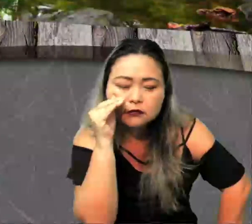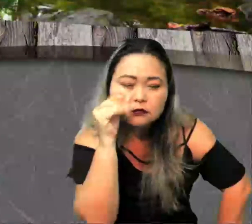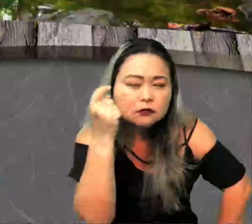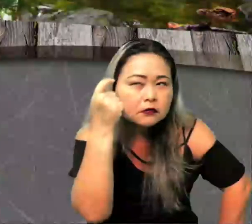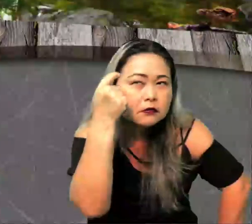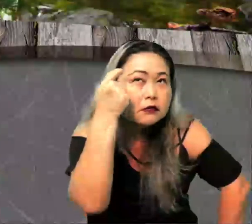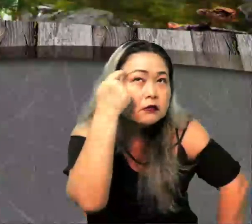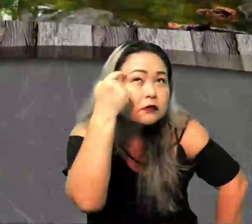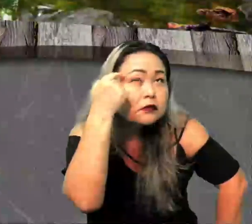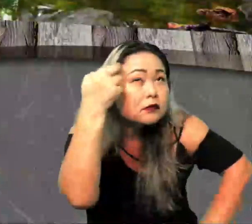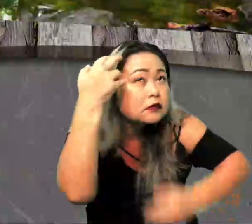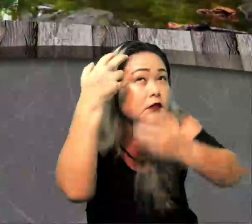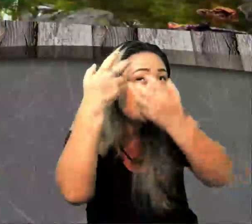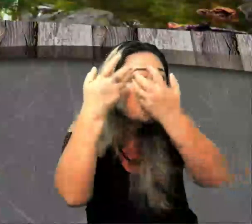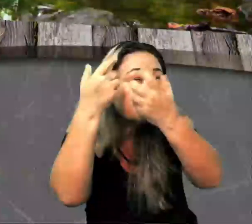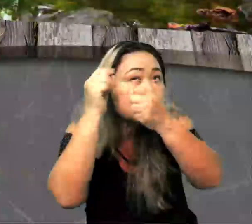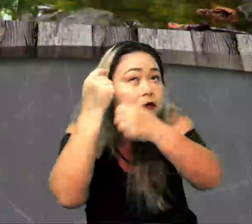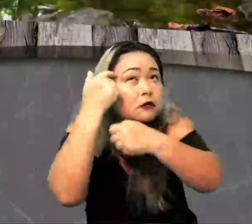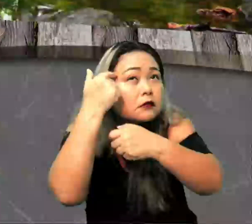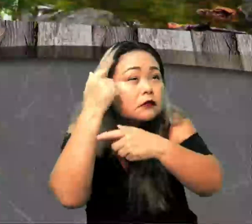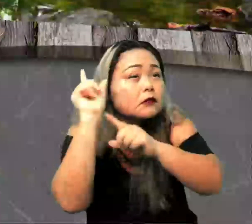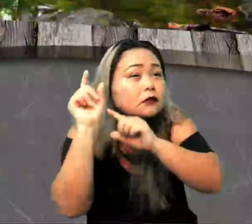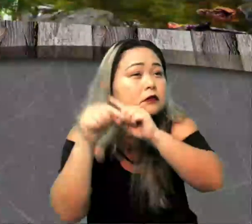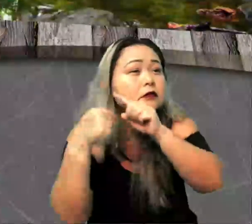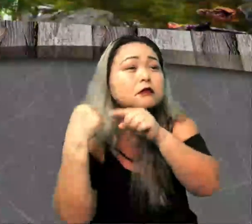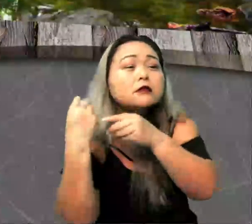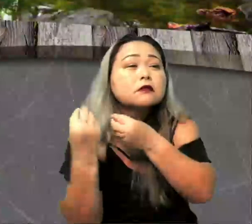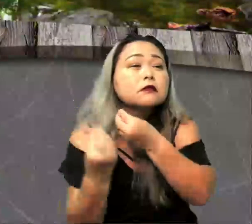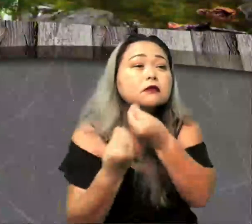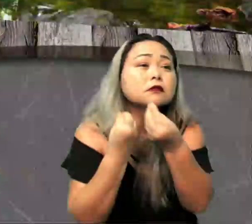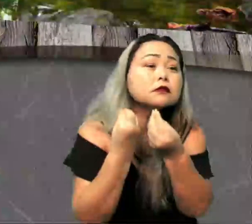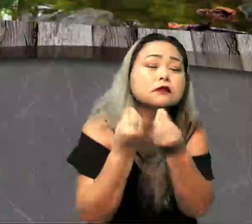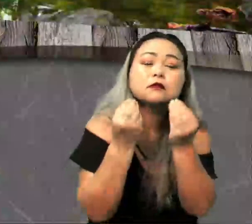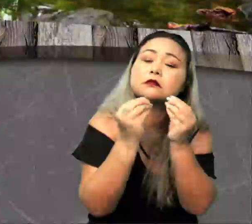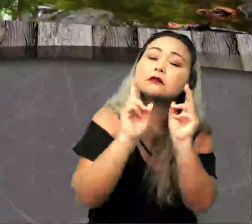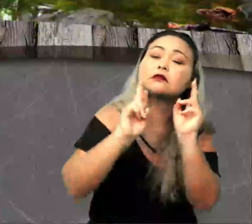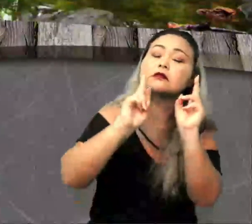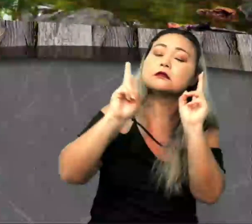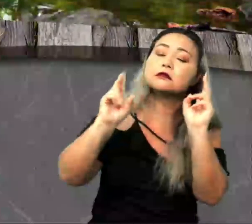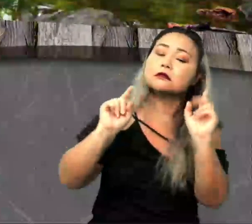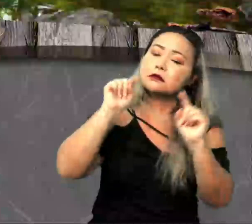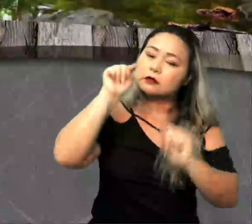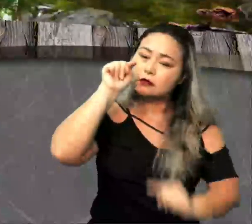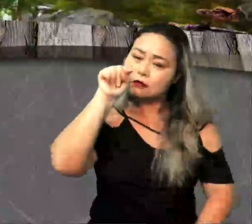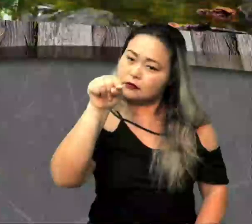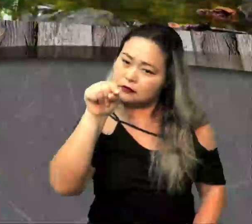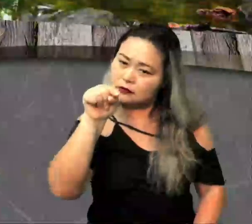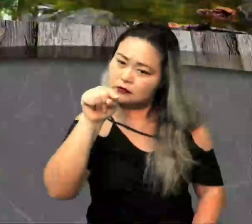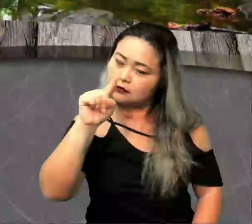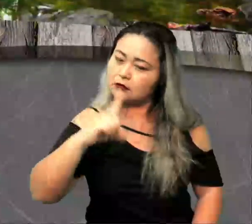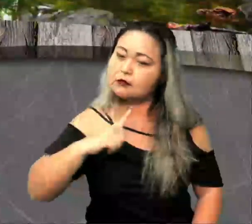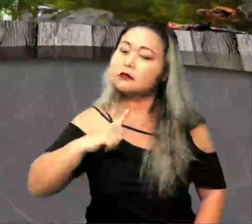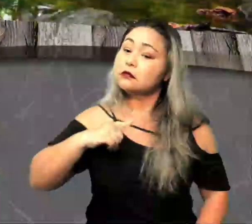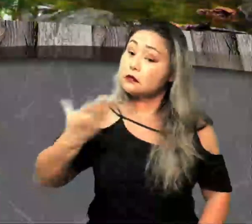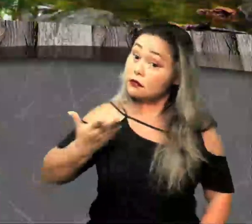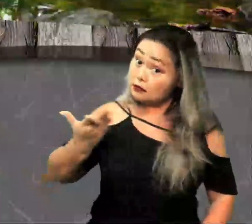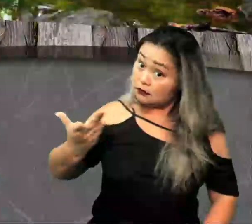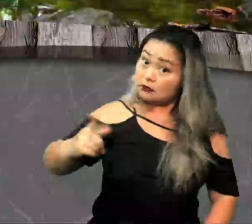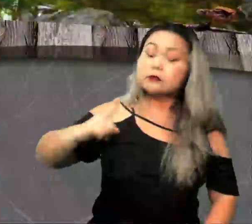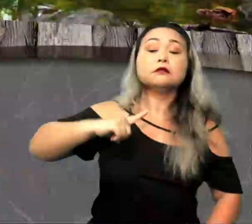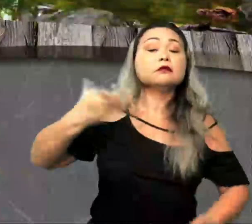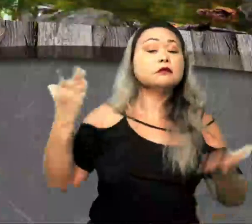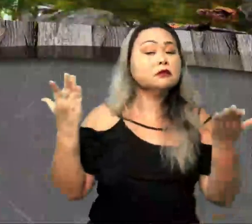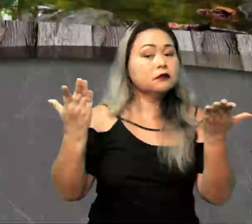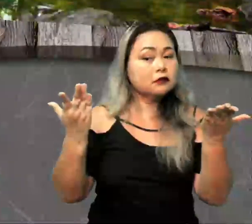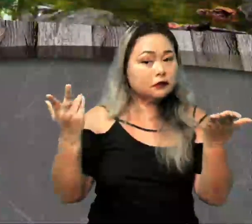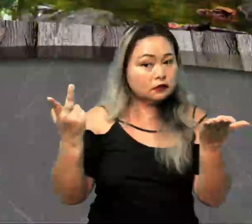mentes pensantes, mentes que refletem sobre os aspectos do que você está vivenciando,